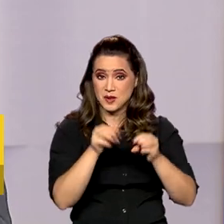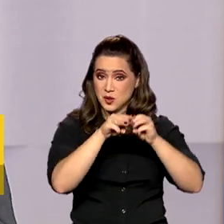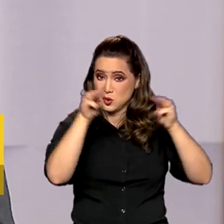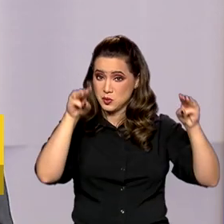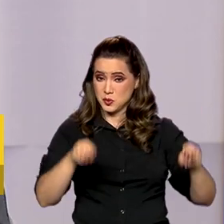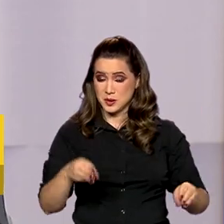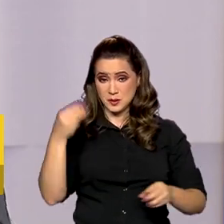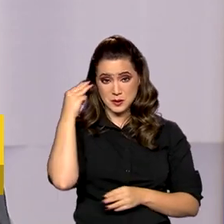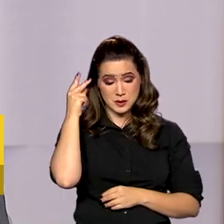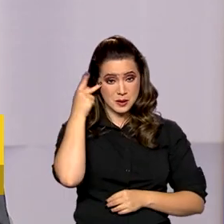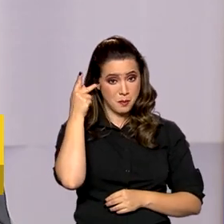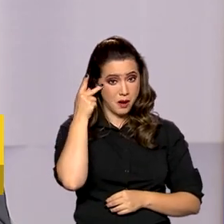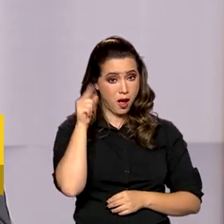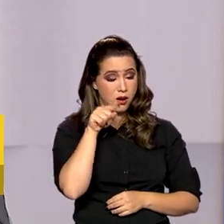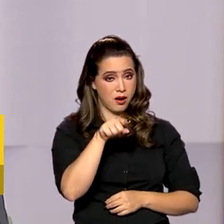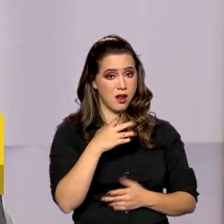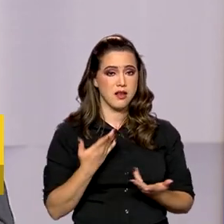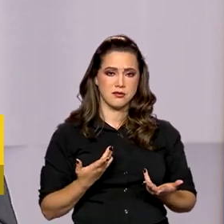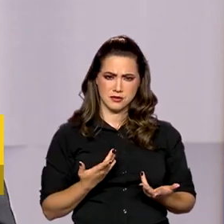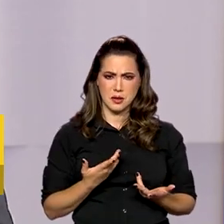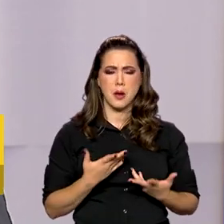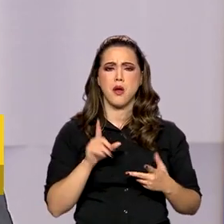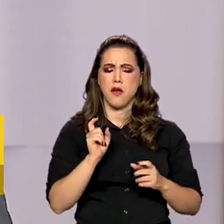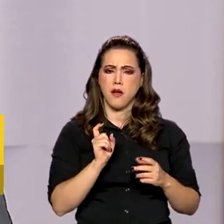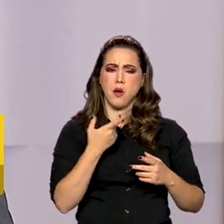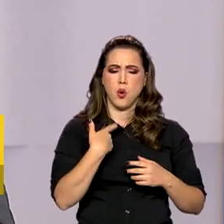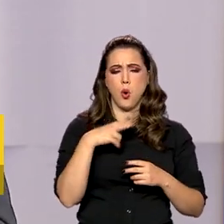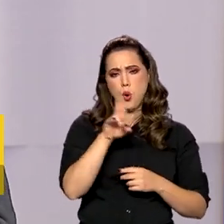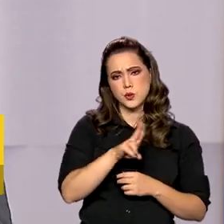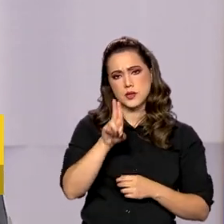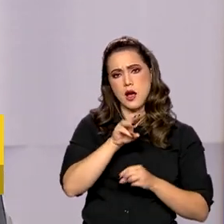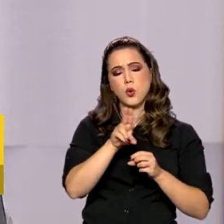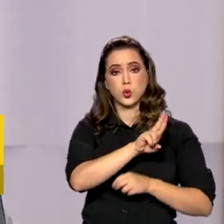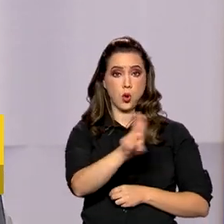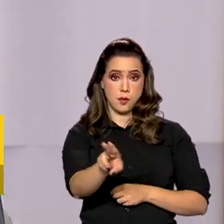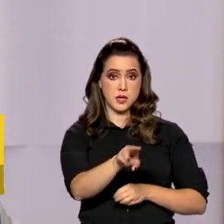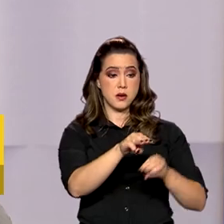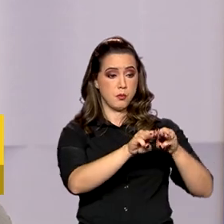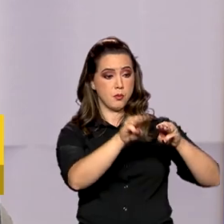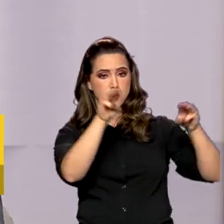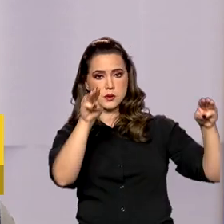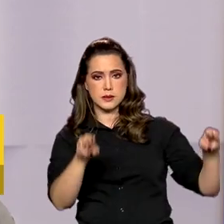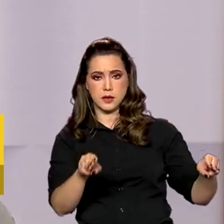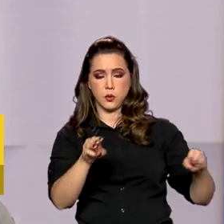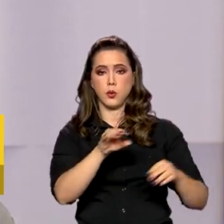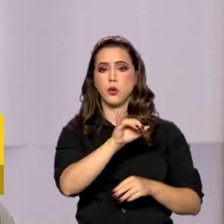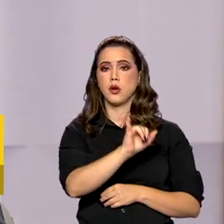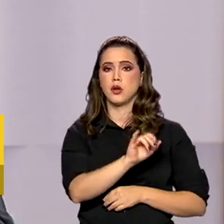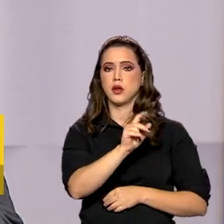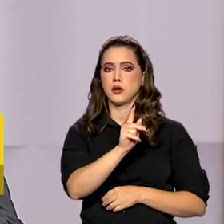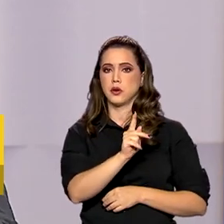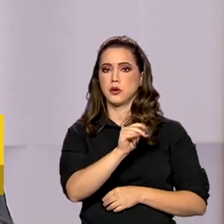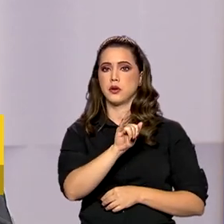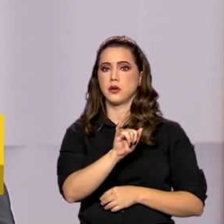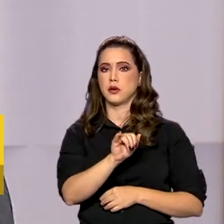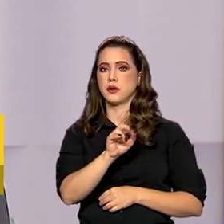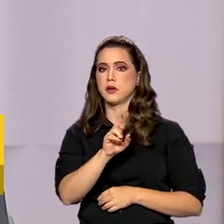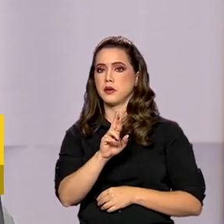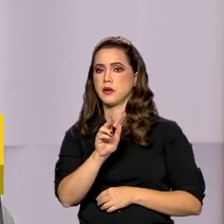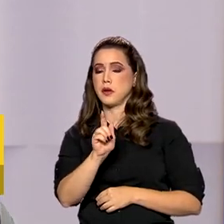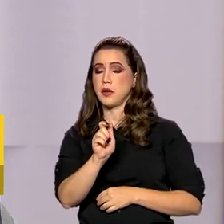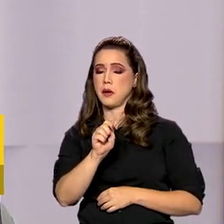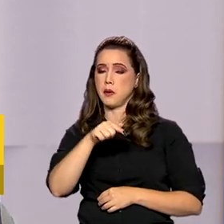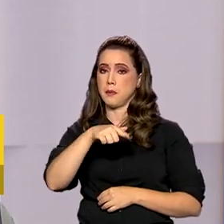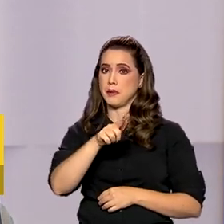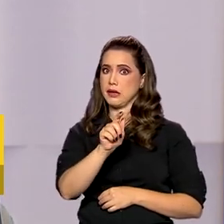né? Mas acho que o nome Museu do Ipiranga está voltando a circular. E ele foi colocado ali nas proximidades, hoje estão inclusive os